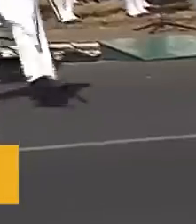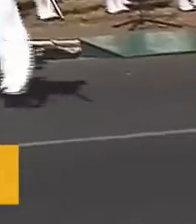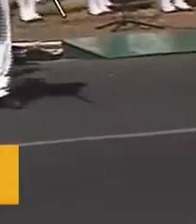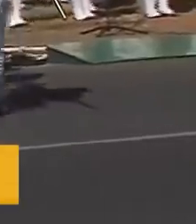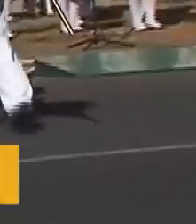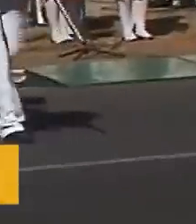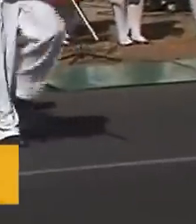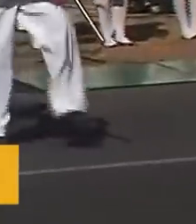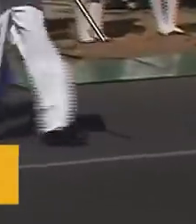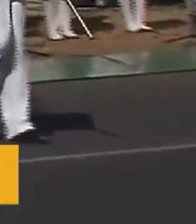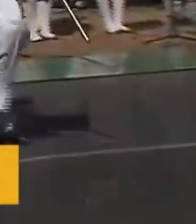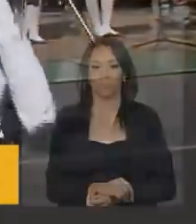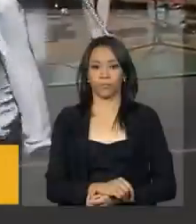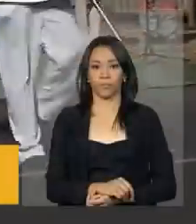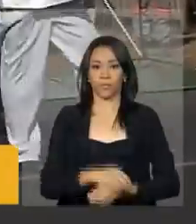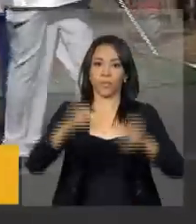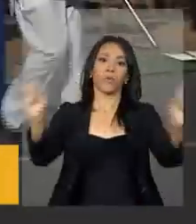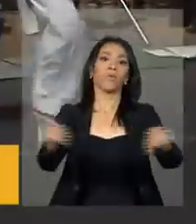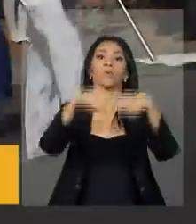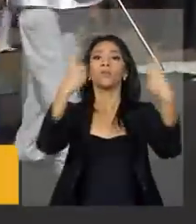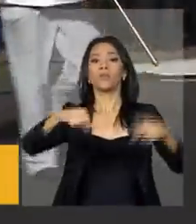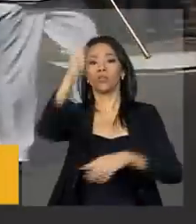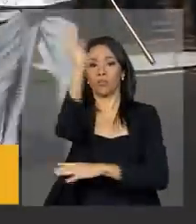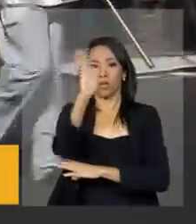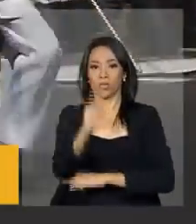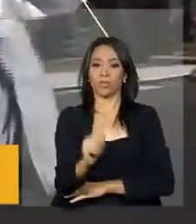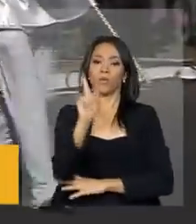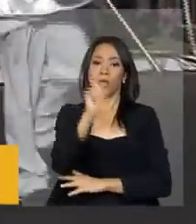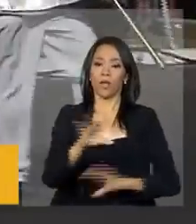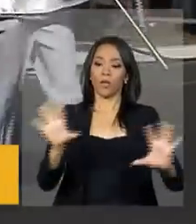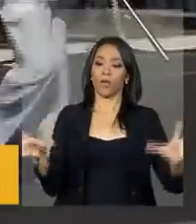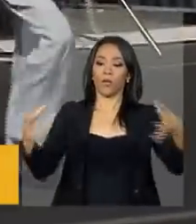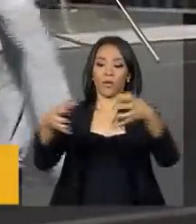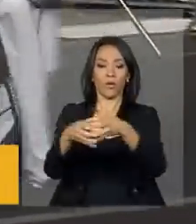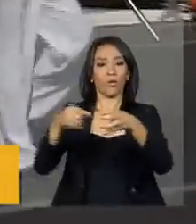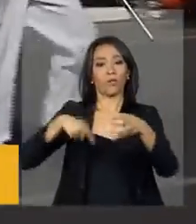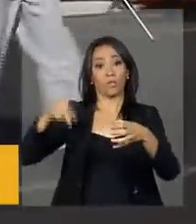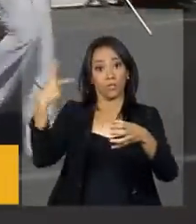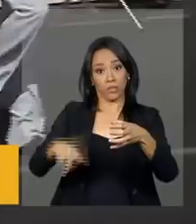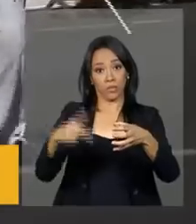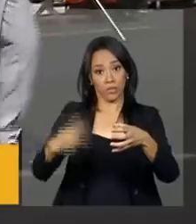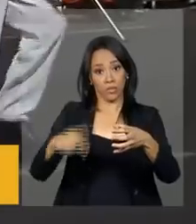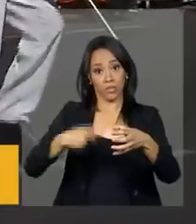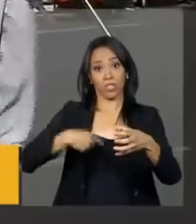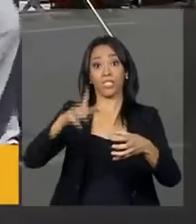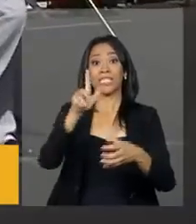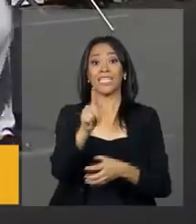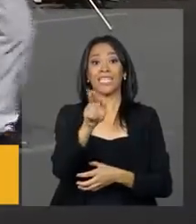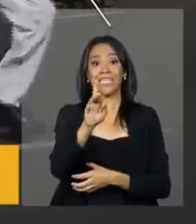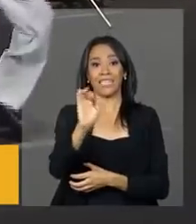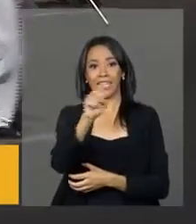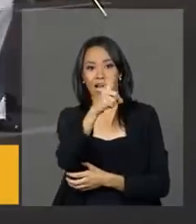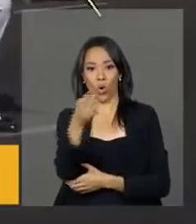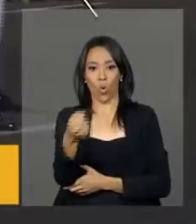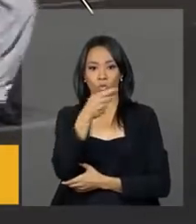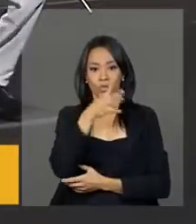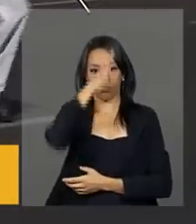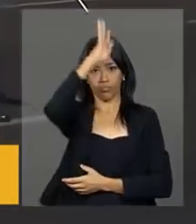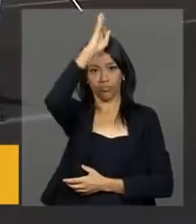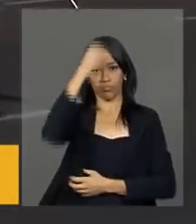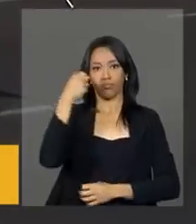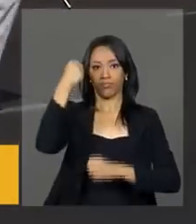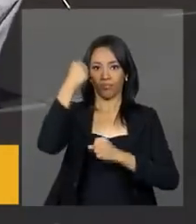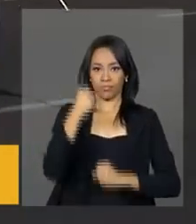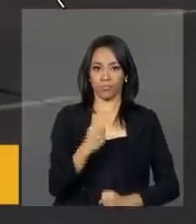O hino nacional será apresentado pela fanfarra do 1º Regimento de Cavalaria de Guardas Dragões da Independência e cantado